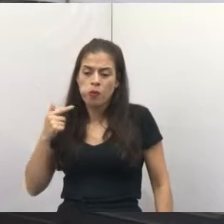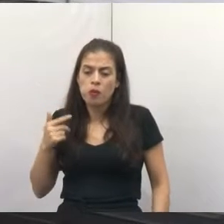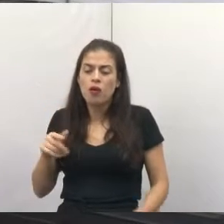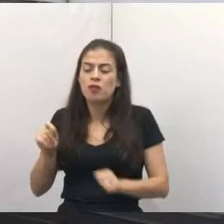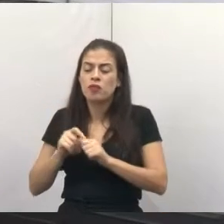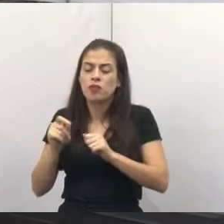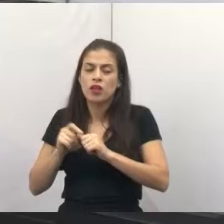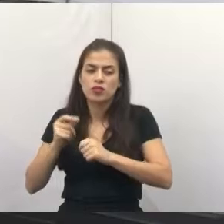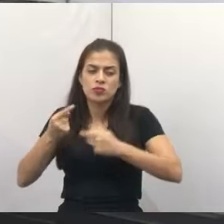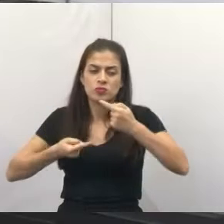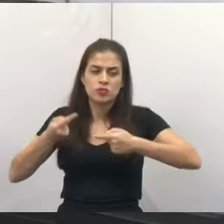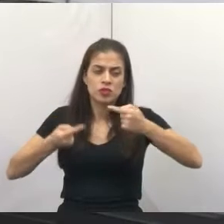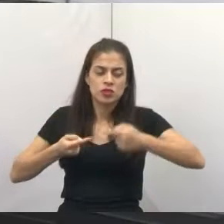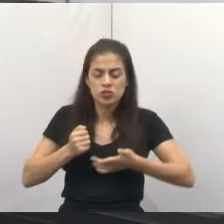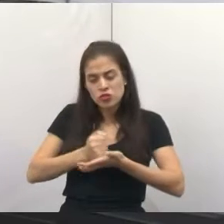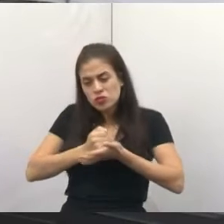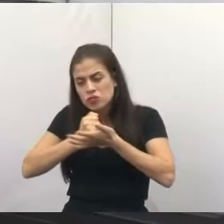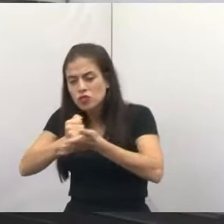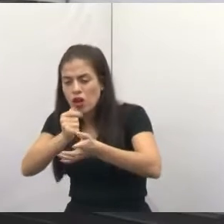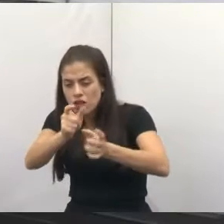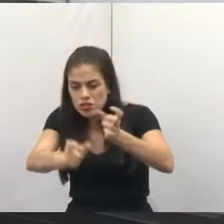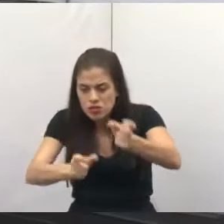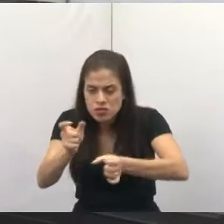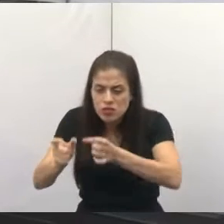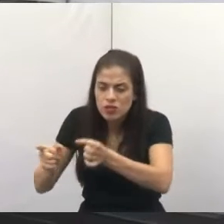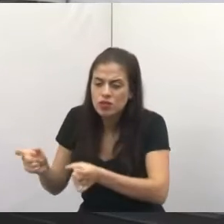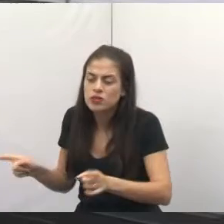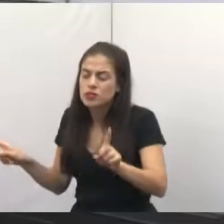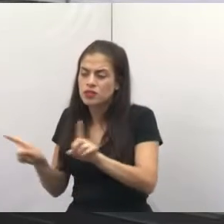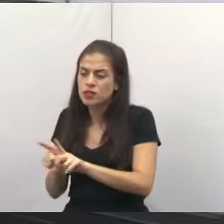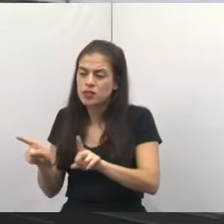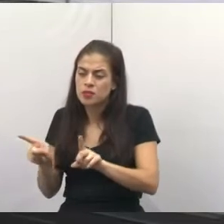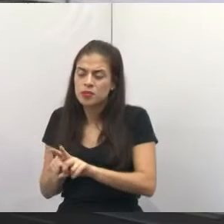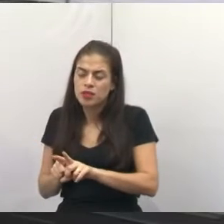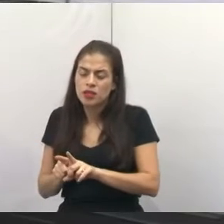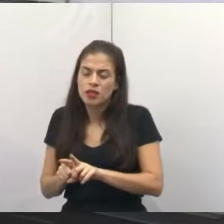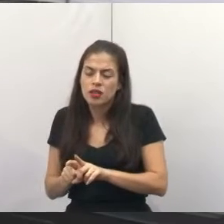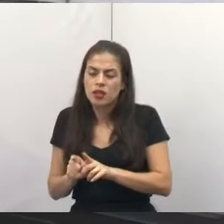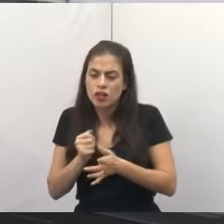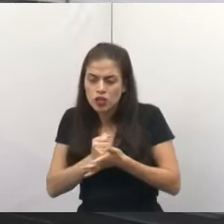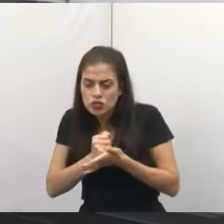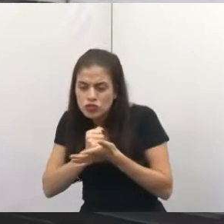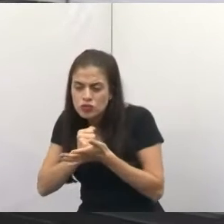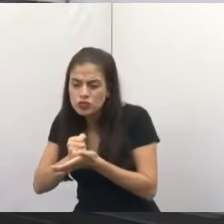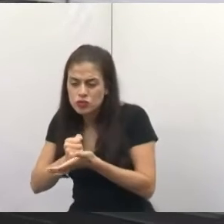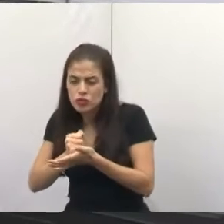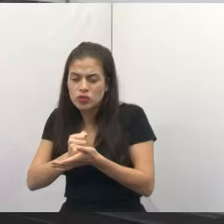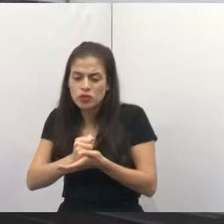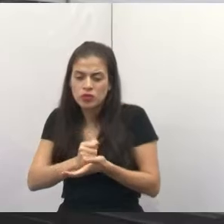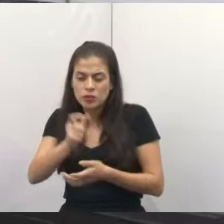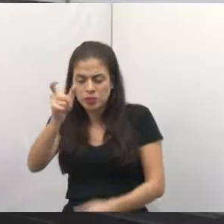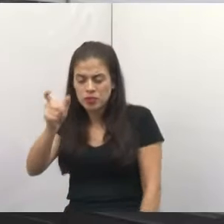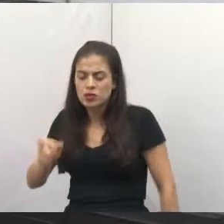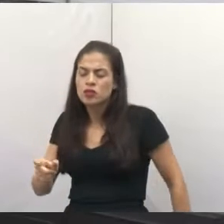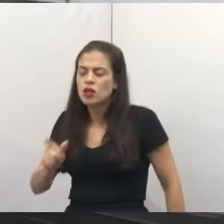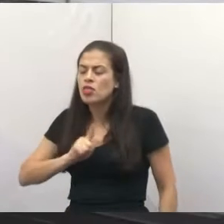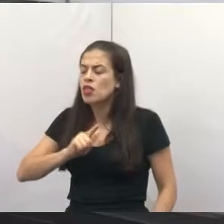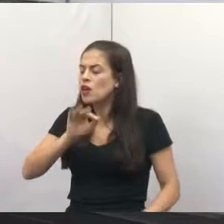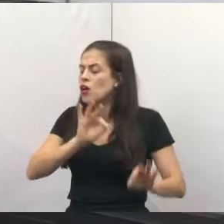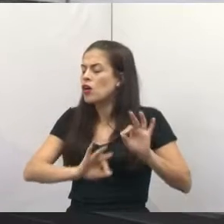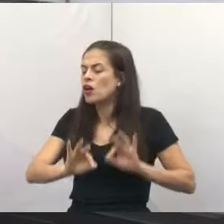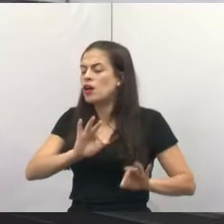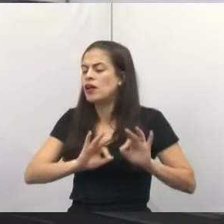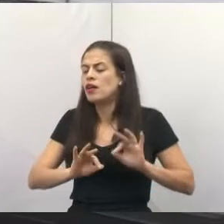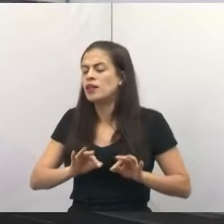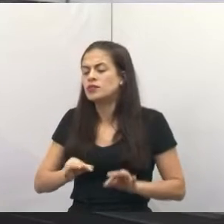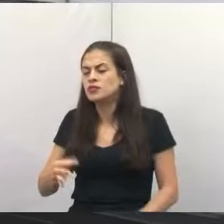mandato e como advogado, eu também ajudo as pessoas a fazer justiça, a conseguir uma aposentadoria, uma reclamação